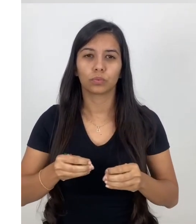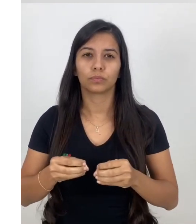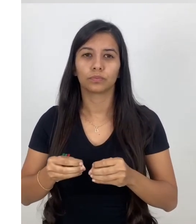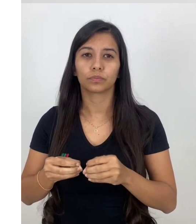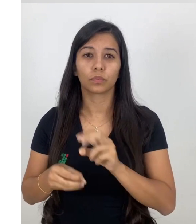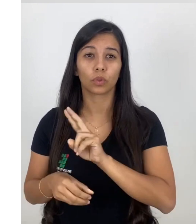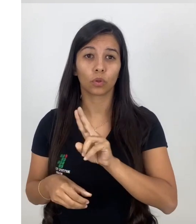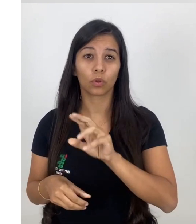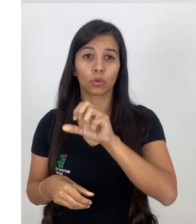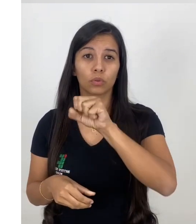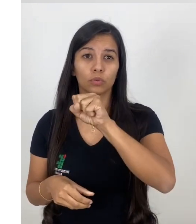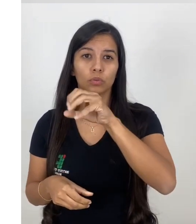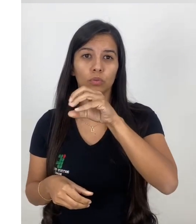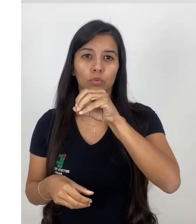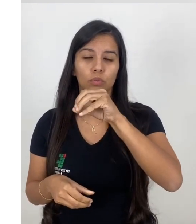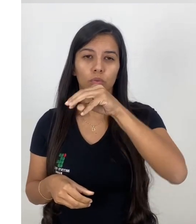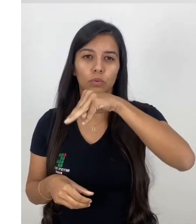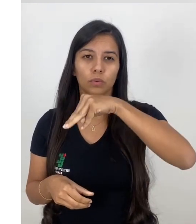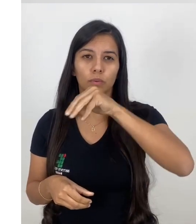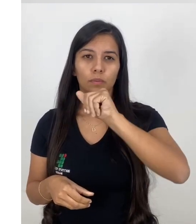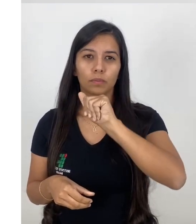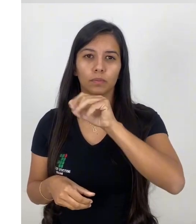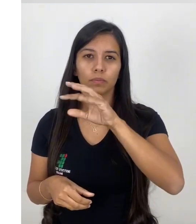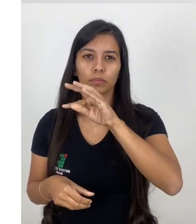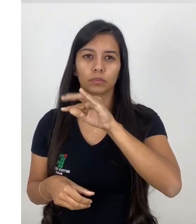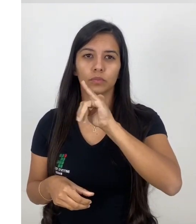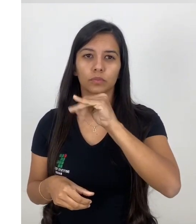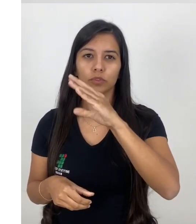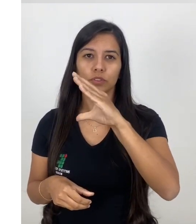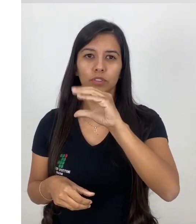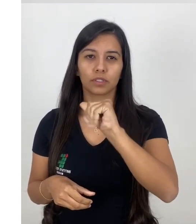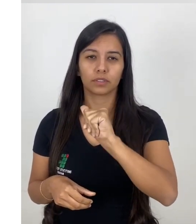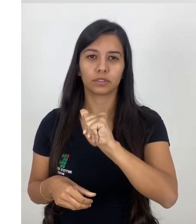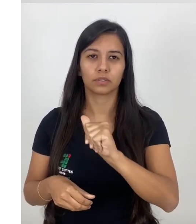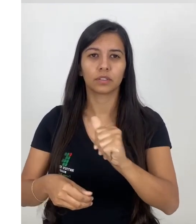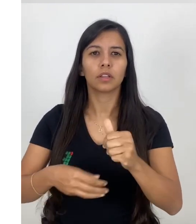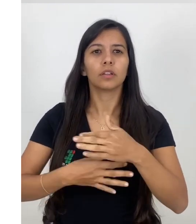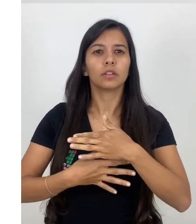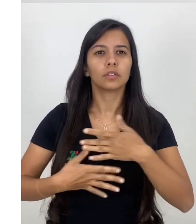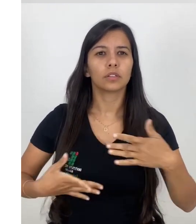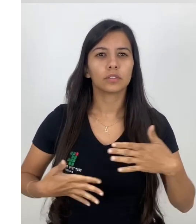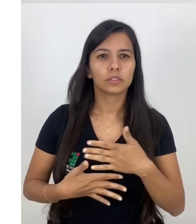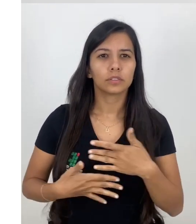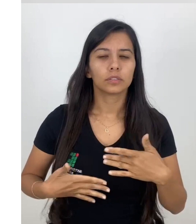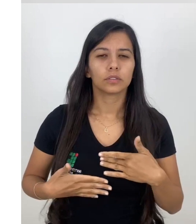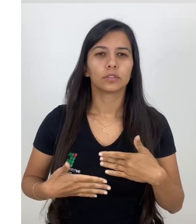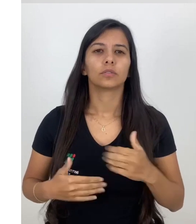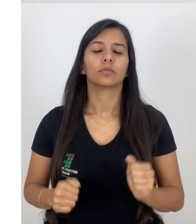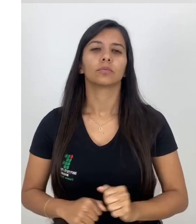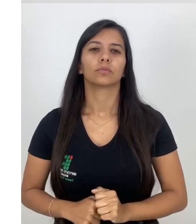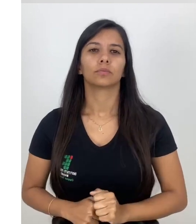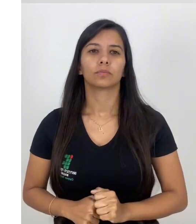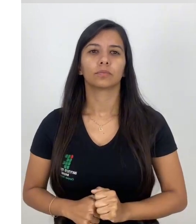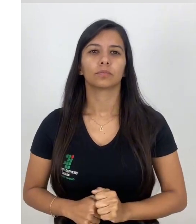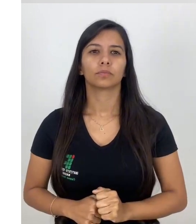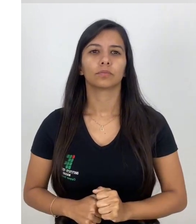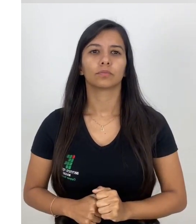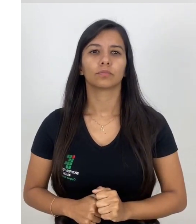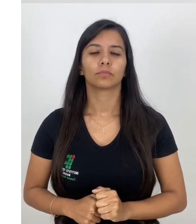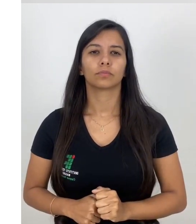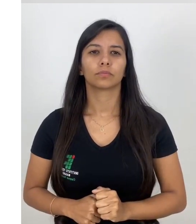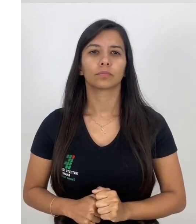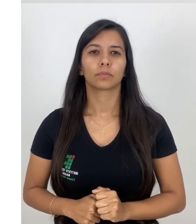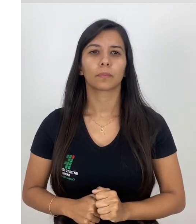de células somáticas. São aquelas, né, que vão estar formando os tecidos do nosso corpo, como por